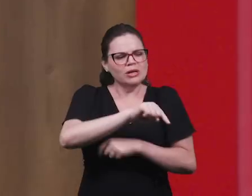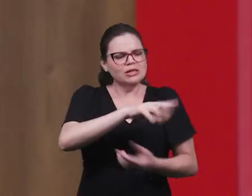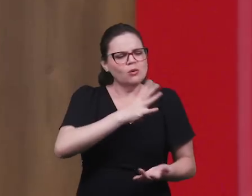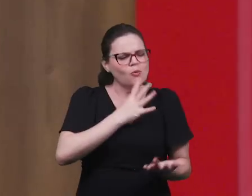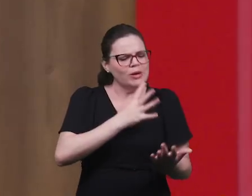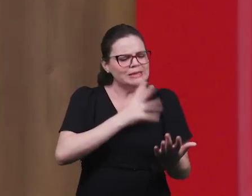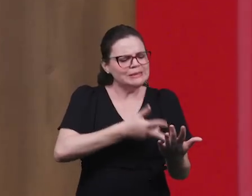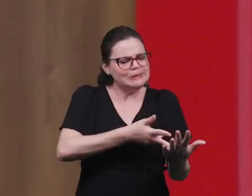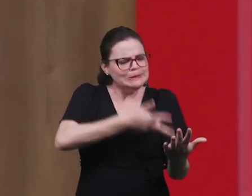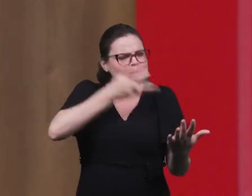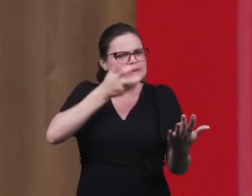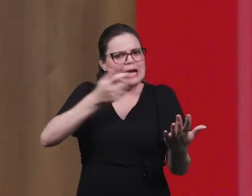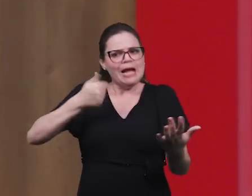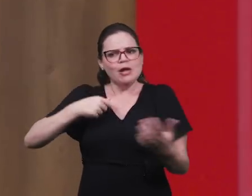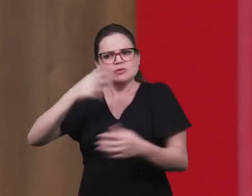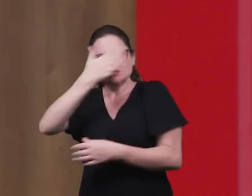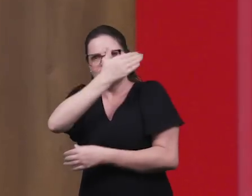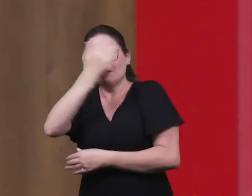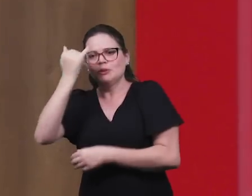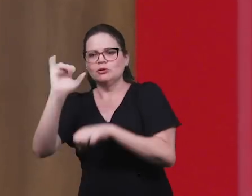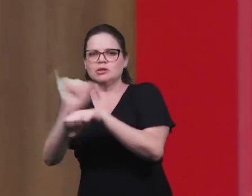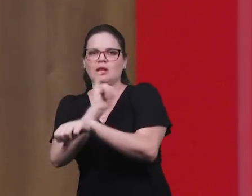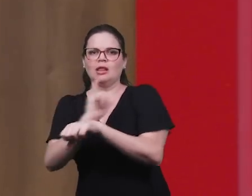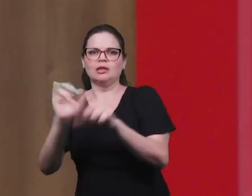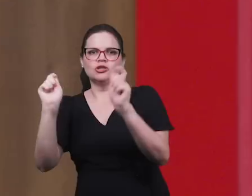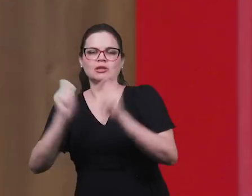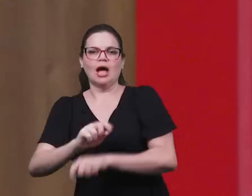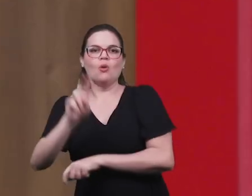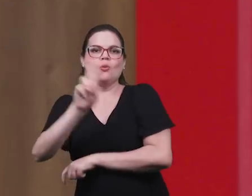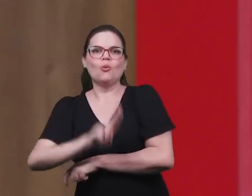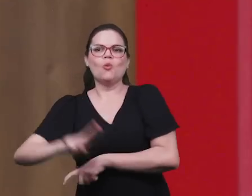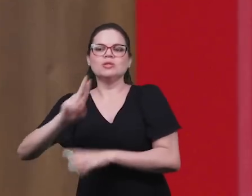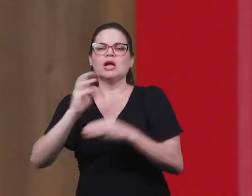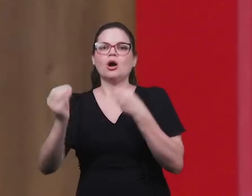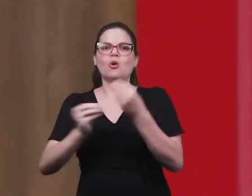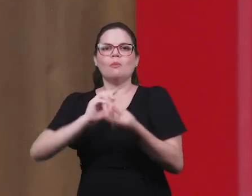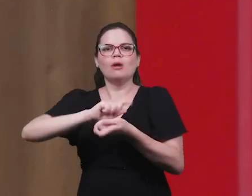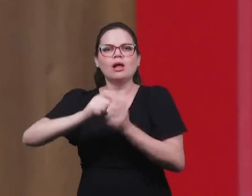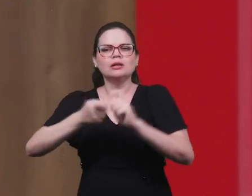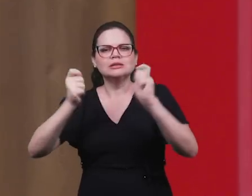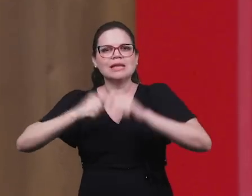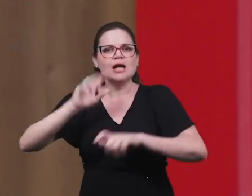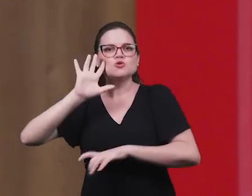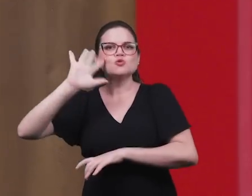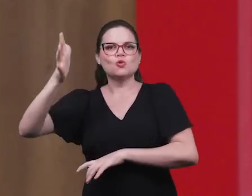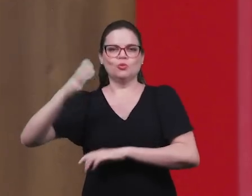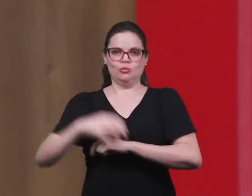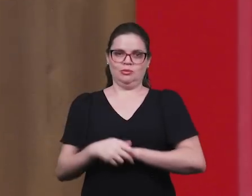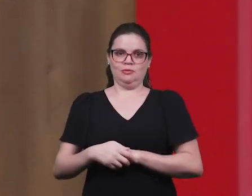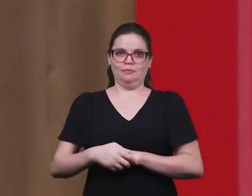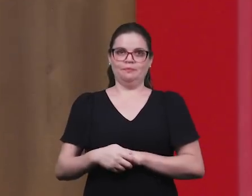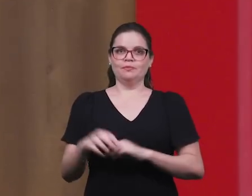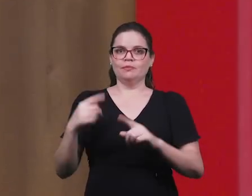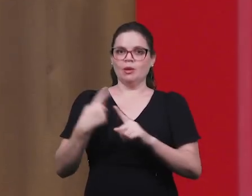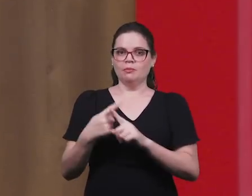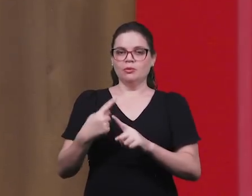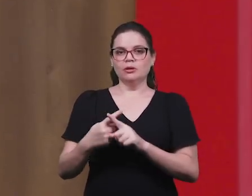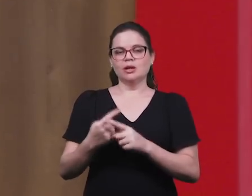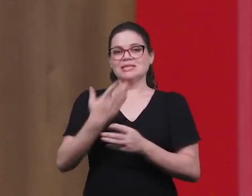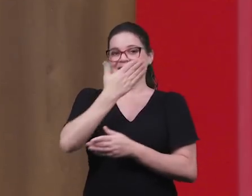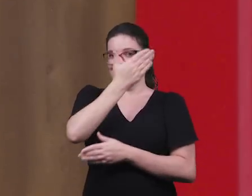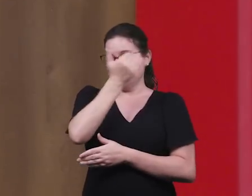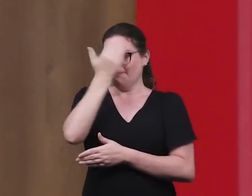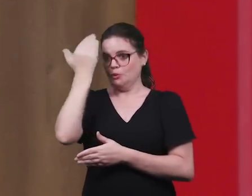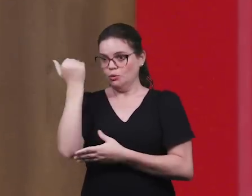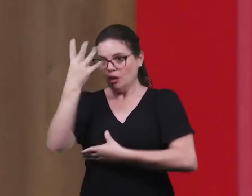saída. Então, é o conhecimento que nós podemos adquirir de tantas formas diferentes, mas aplicado de uma forma que nós podemos